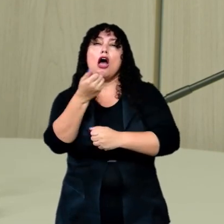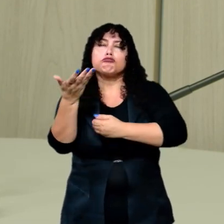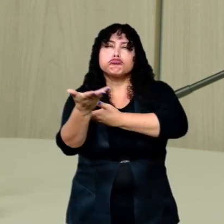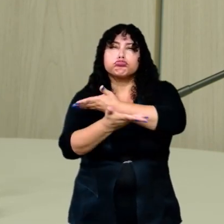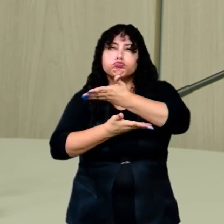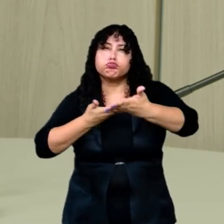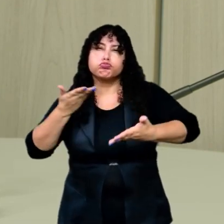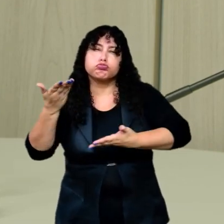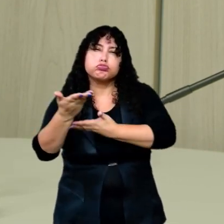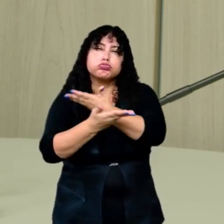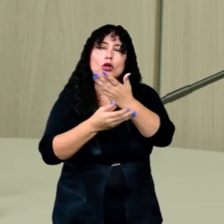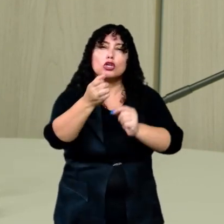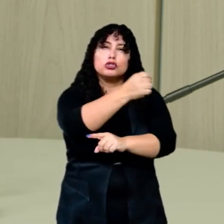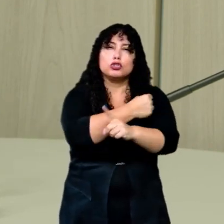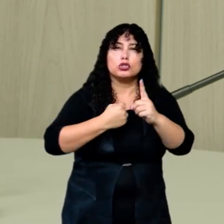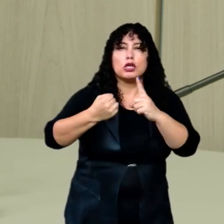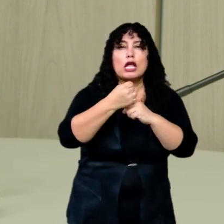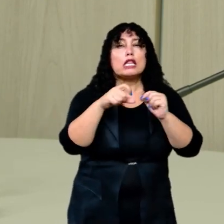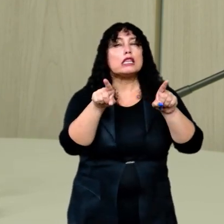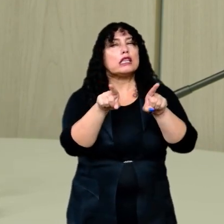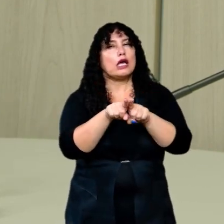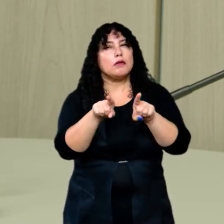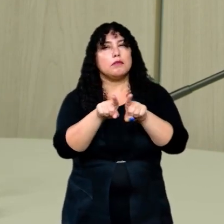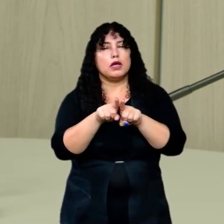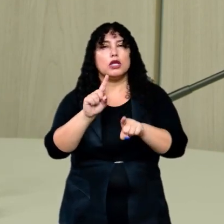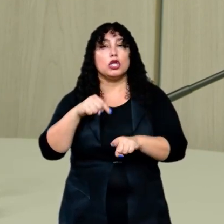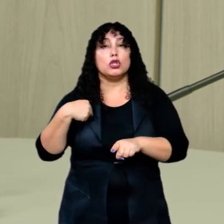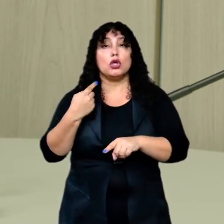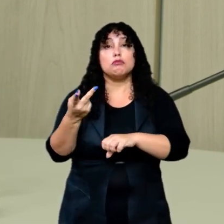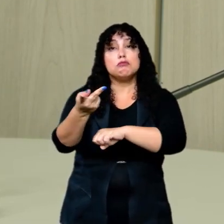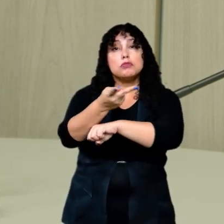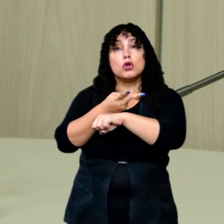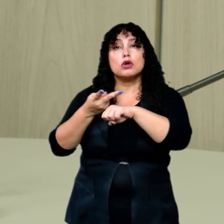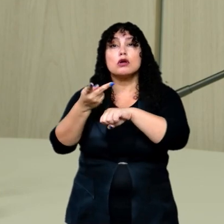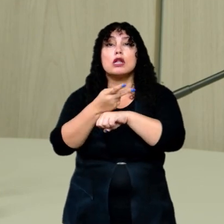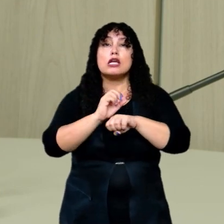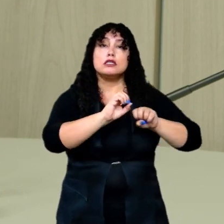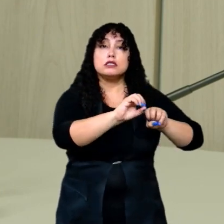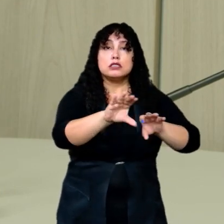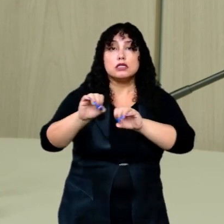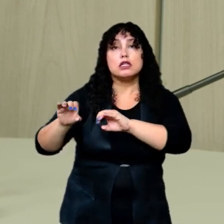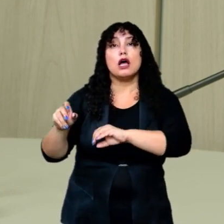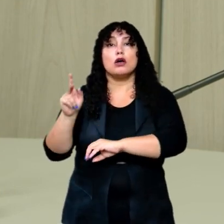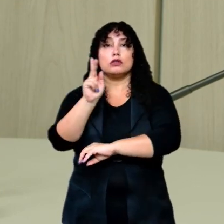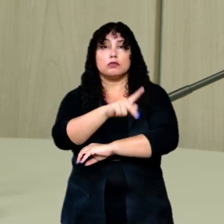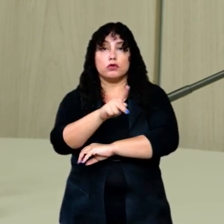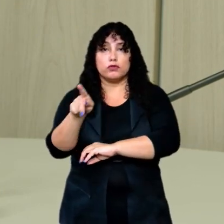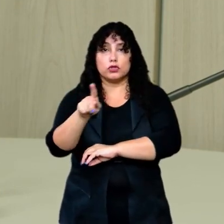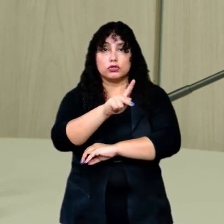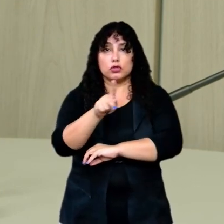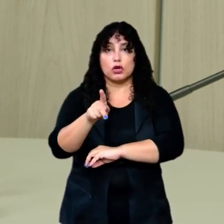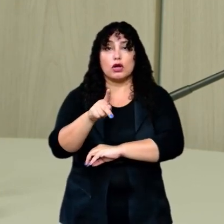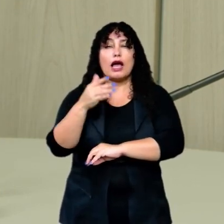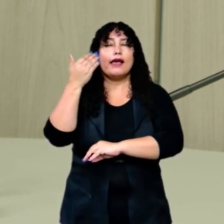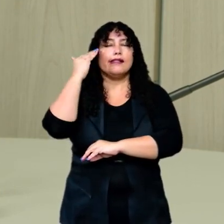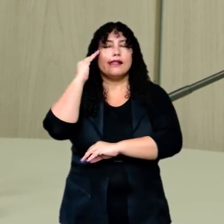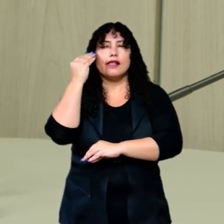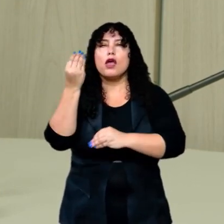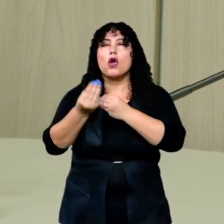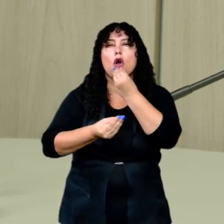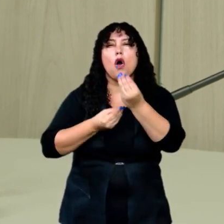e também, não só Isso. nisso, mas a gente busca sensibilizar os professores Isso. a entender e